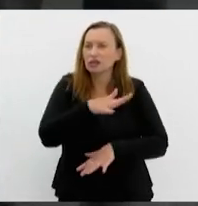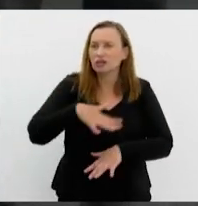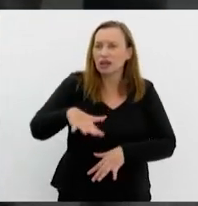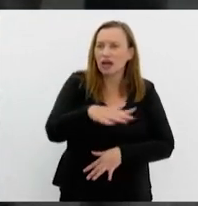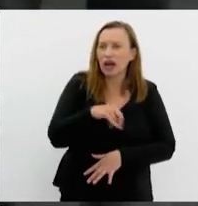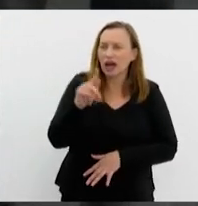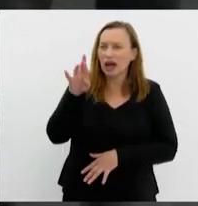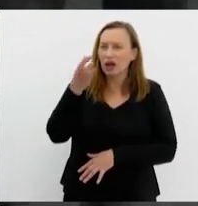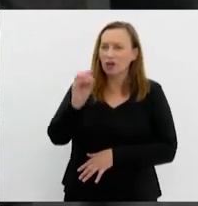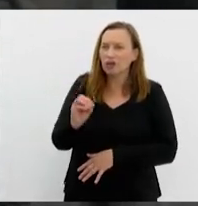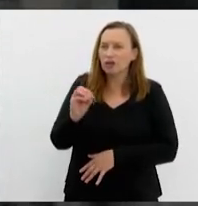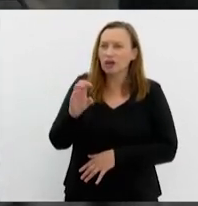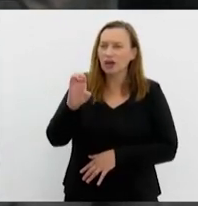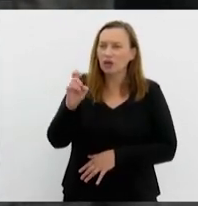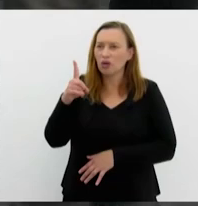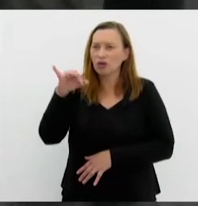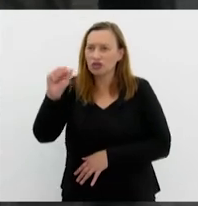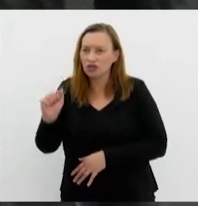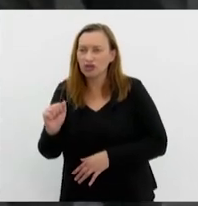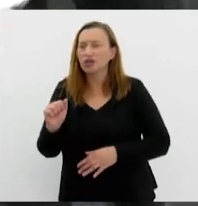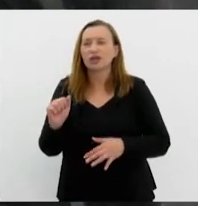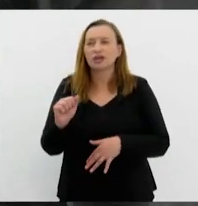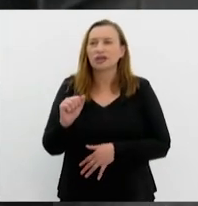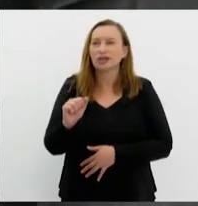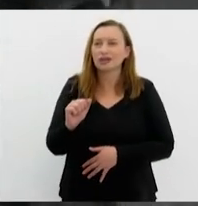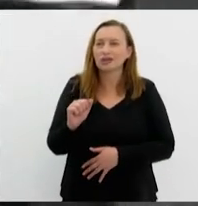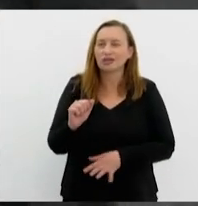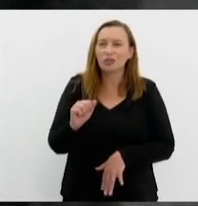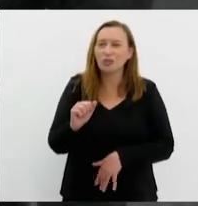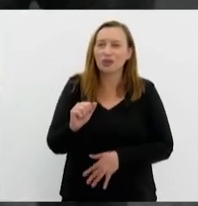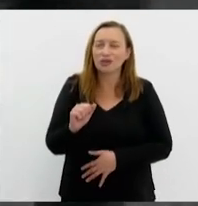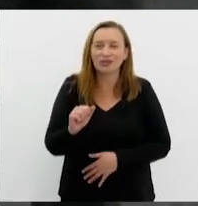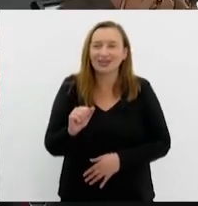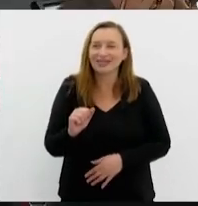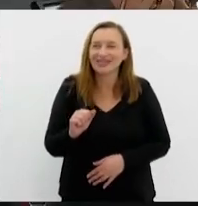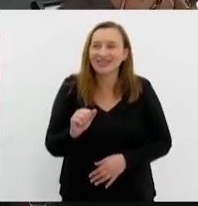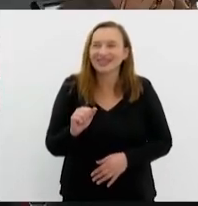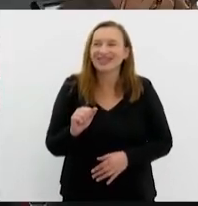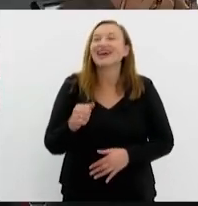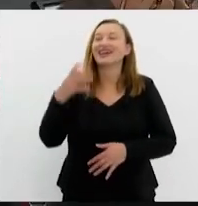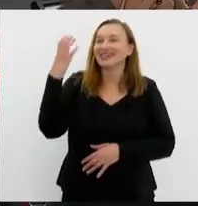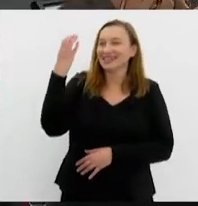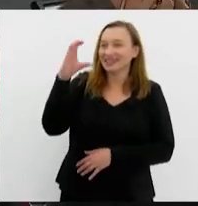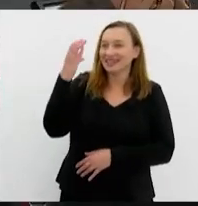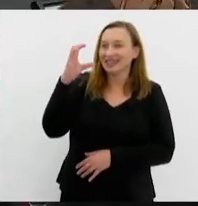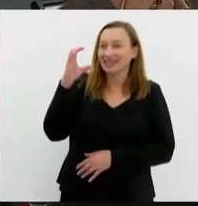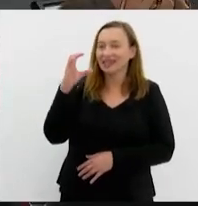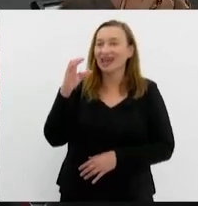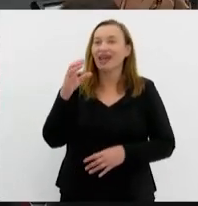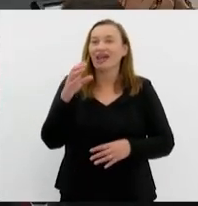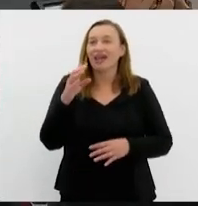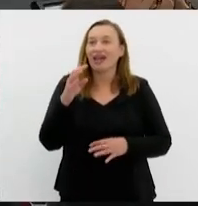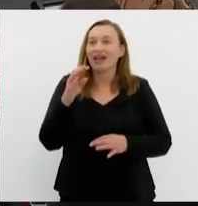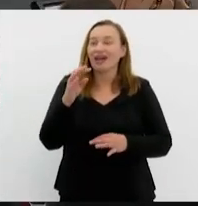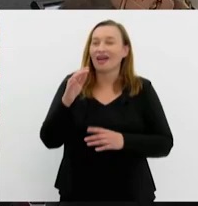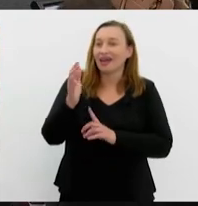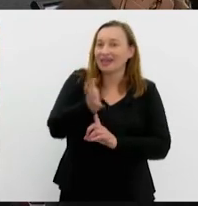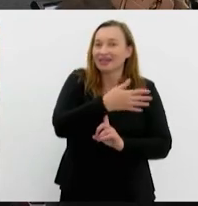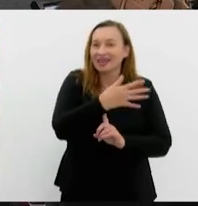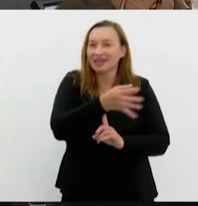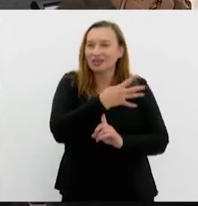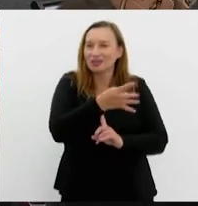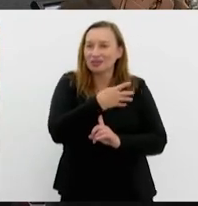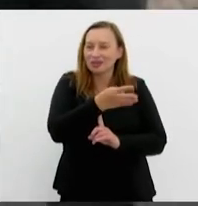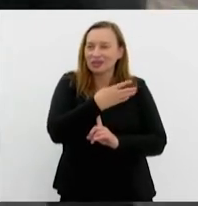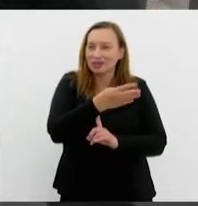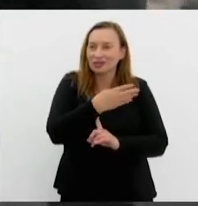e do meio ambiente. Isso aqui é algo palpável. Eu conversava com a nossa presidente da Comissão de Ciência e Tecnologia, Élica Takimoto, do quanto que Petrópolis é estratégico